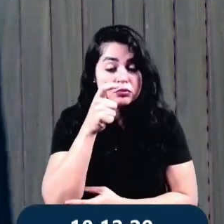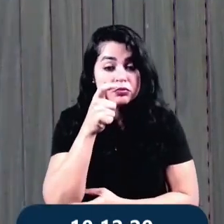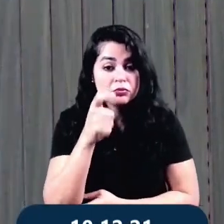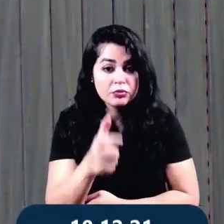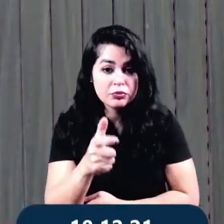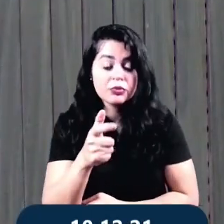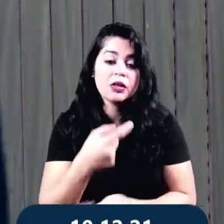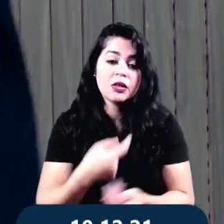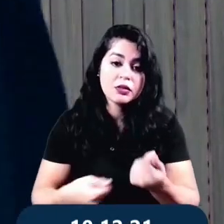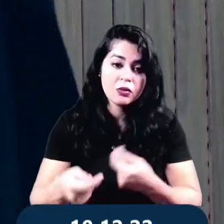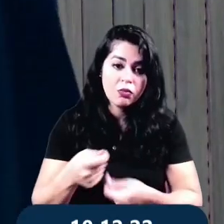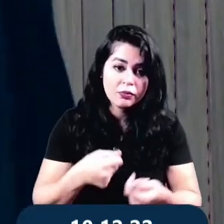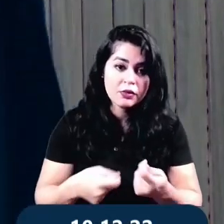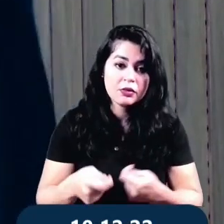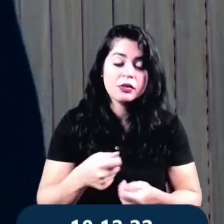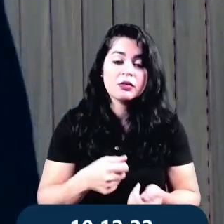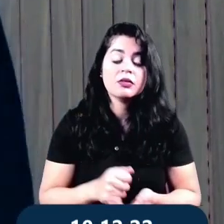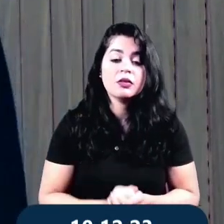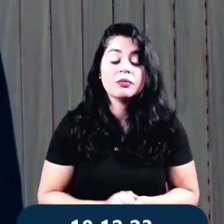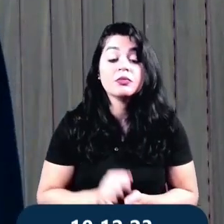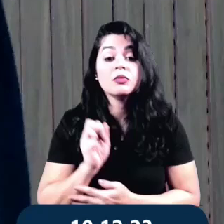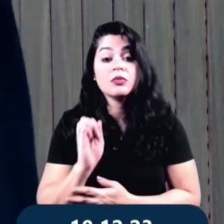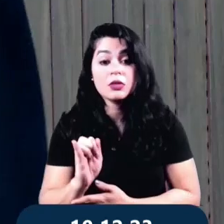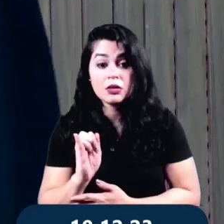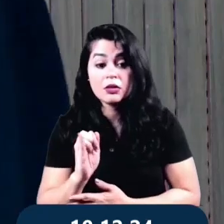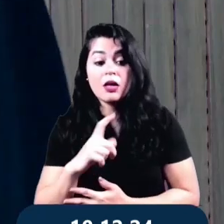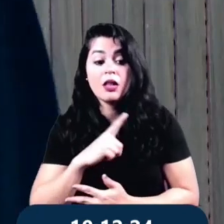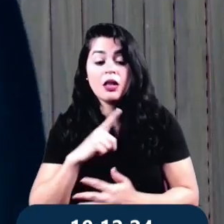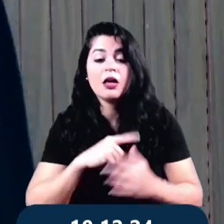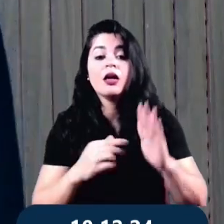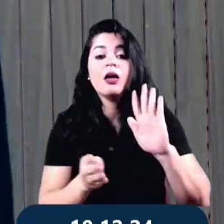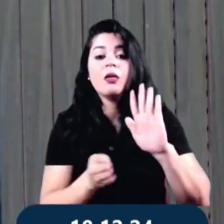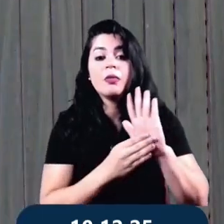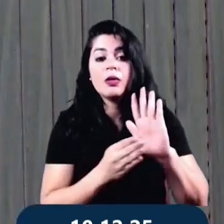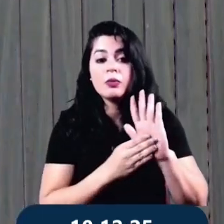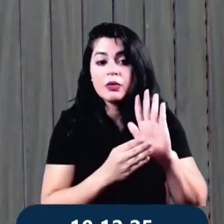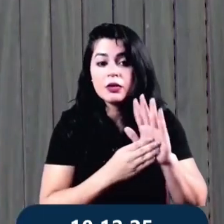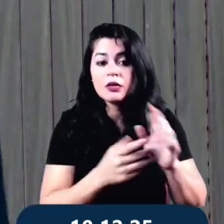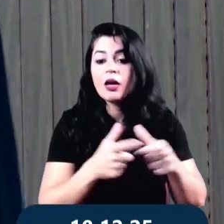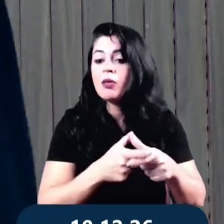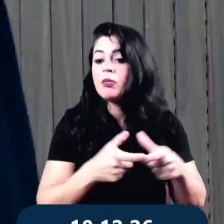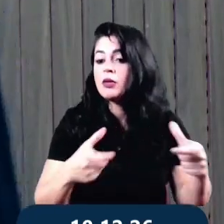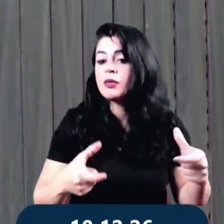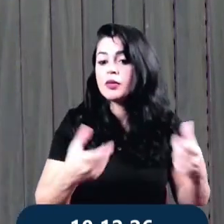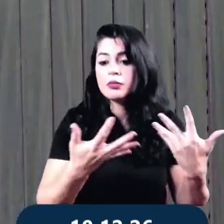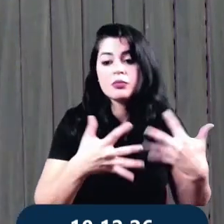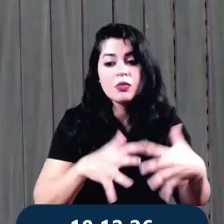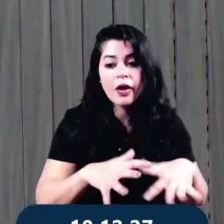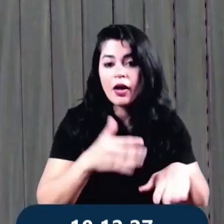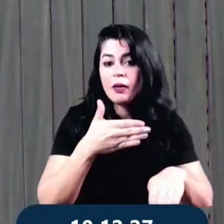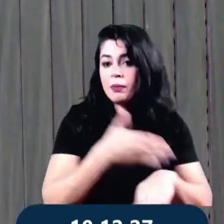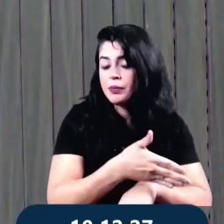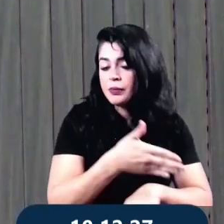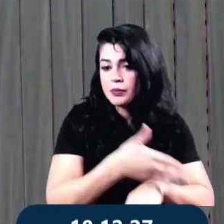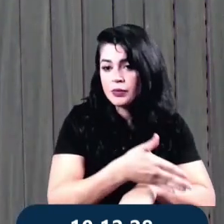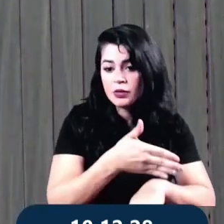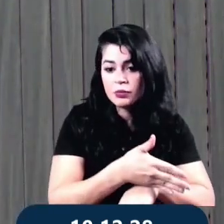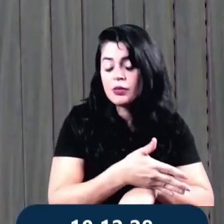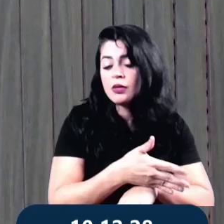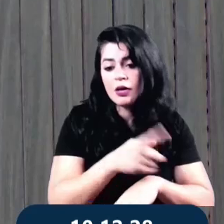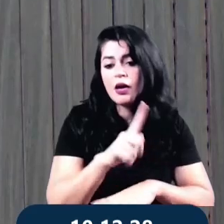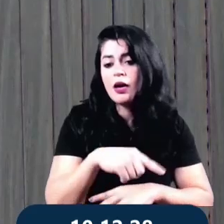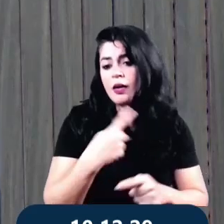Se faz uma proposta que a maioria não quer participar, é porque houve um